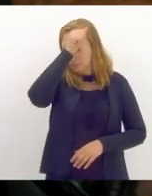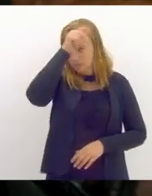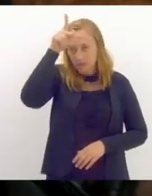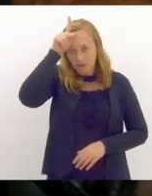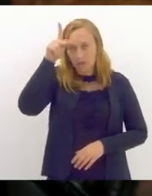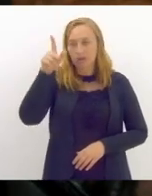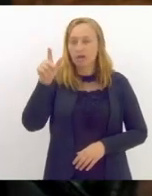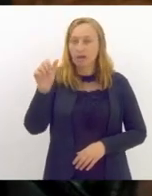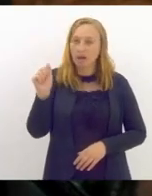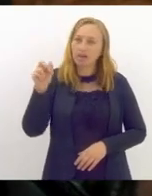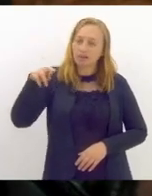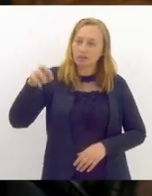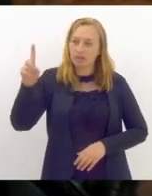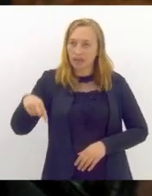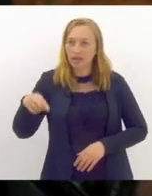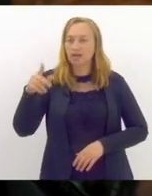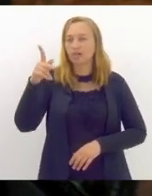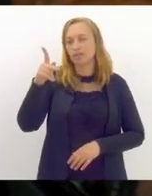português